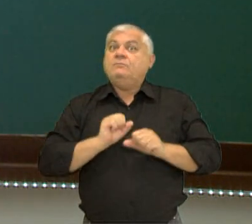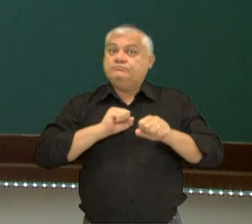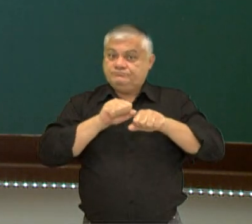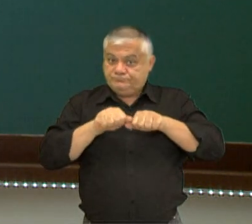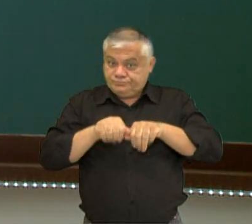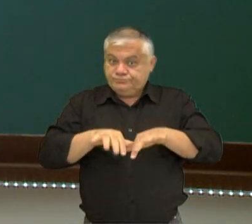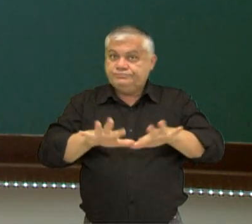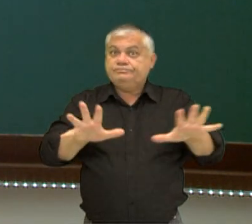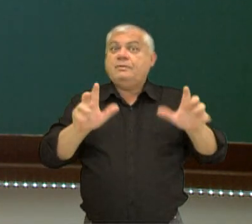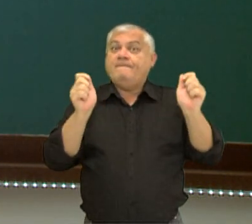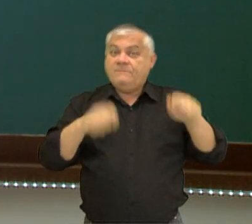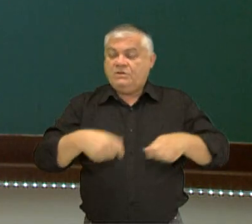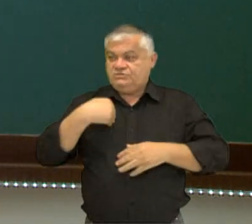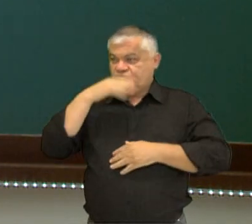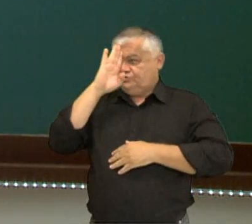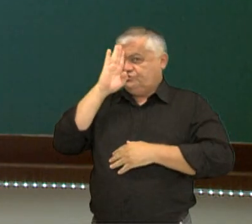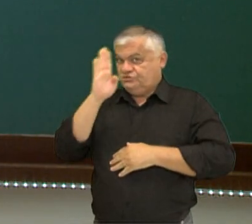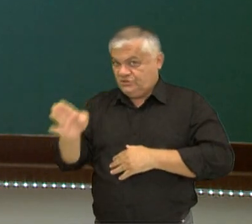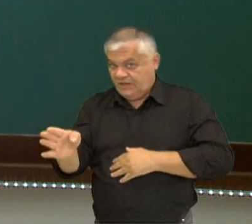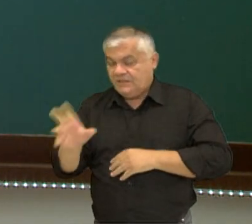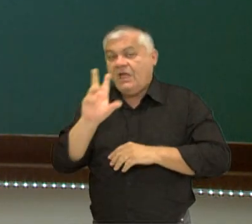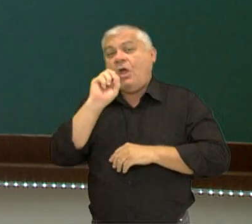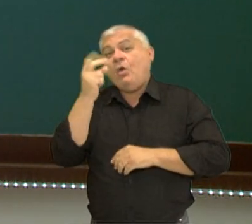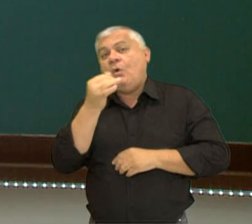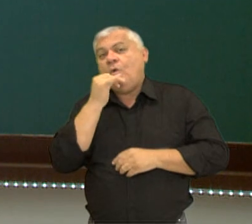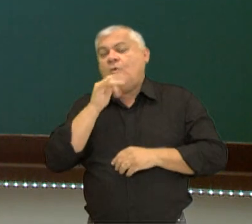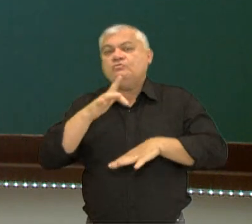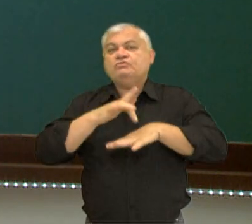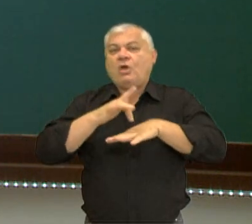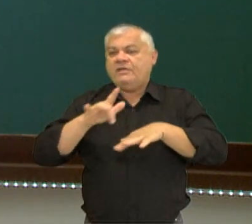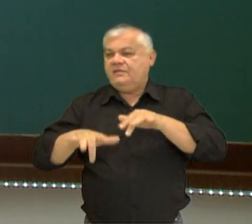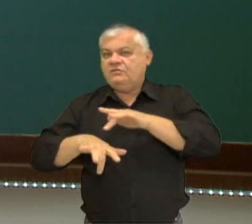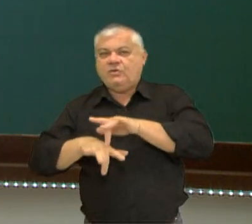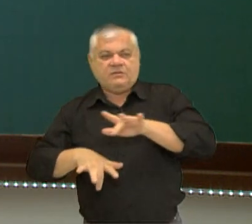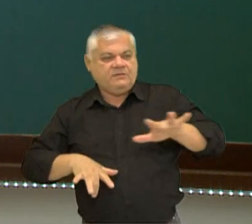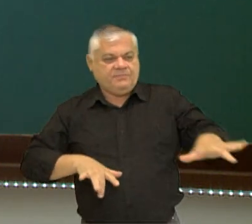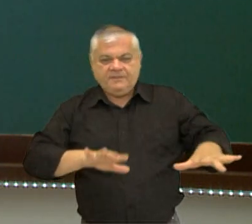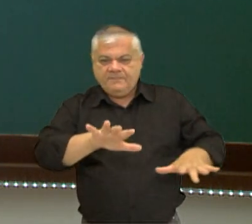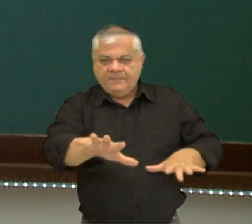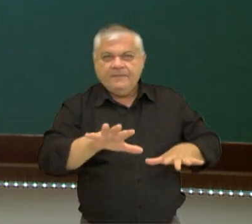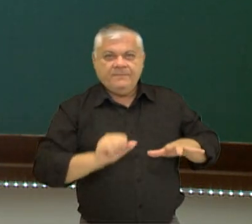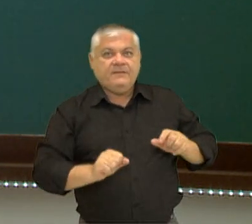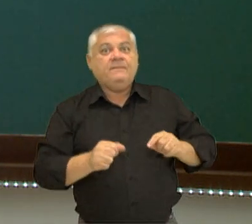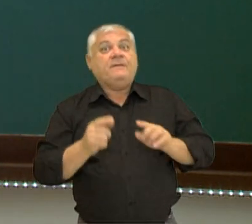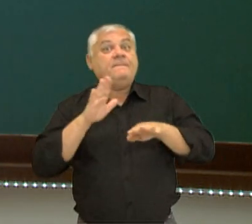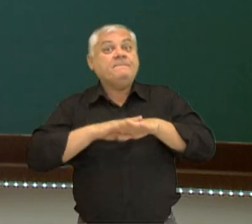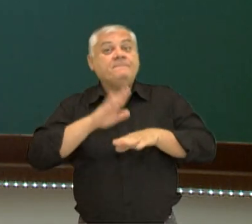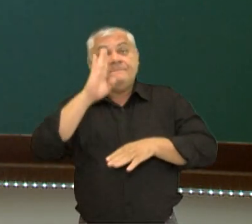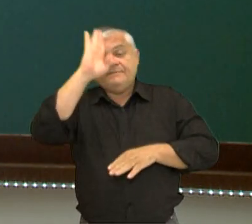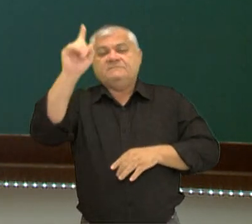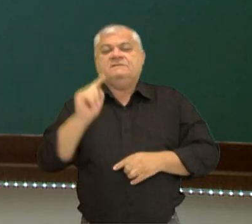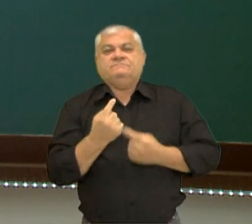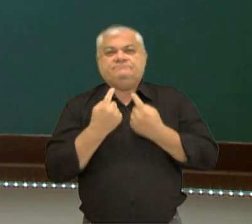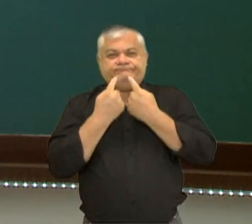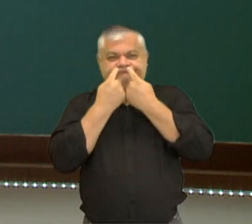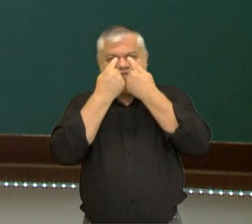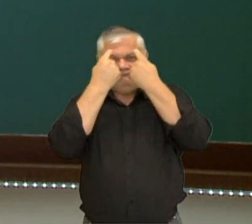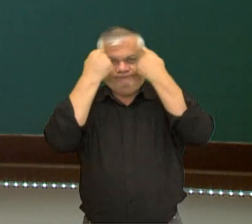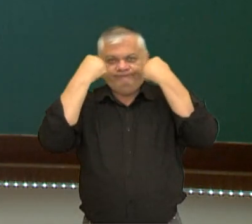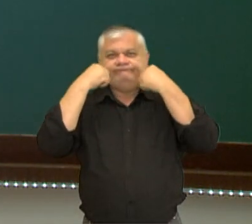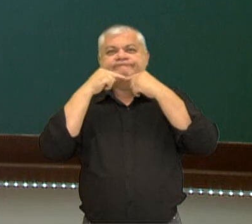pode ser de forma indireta ou direta, mas principalmente pelas vias respiratórias, por isso